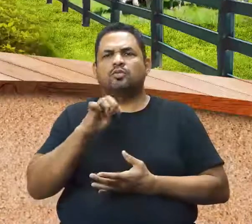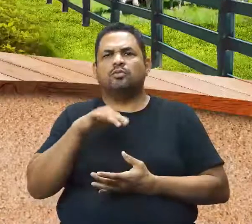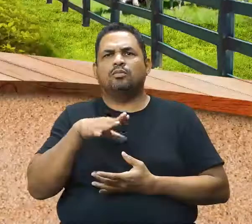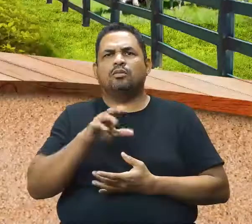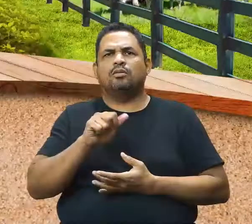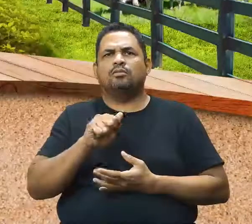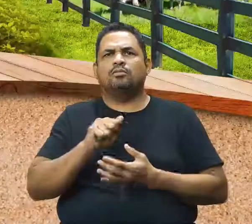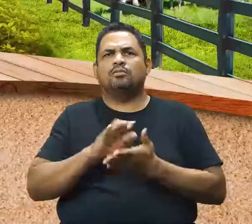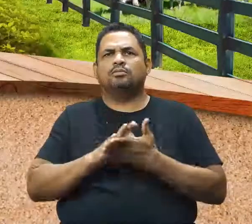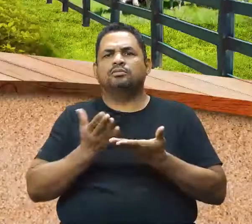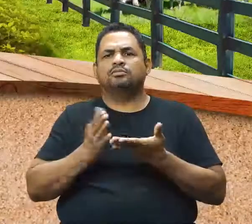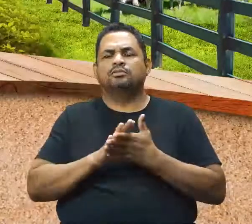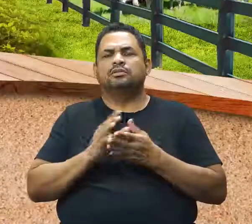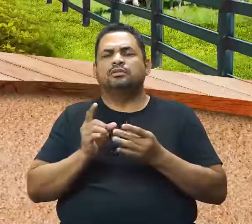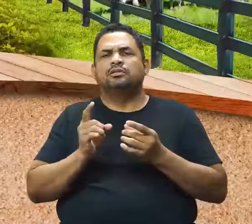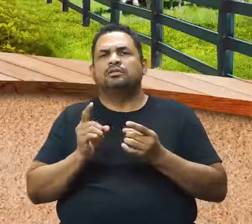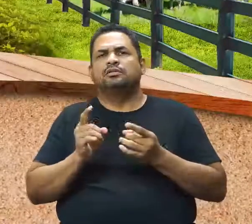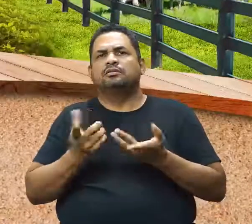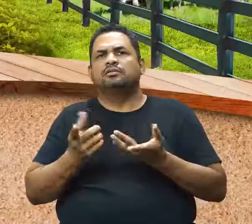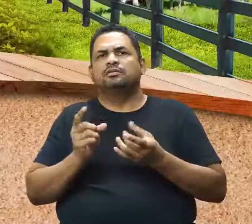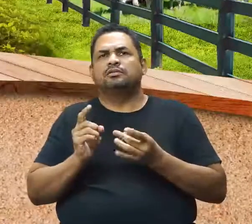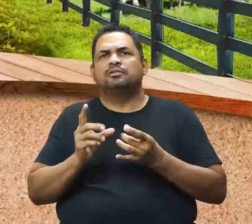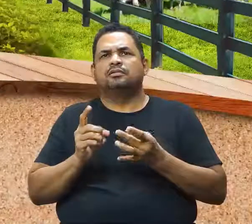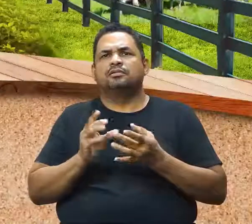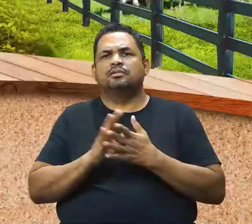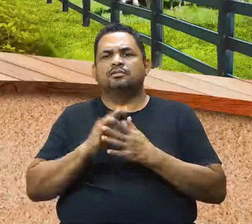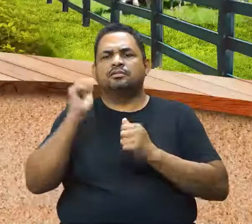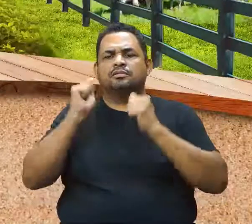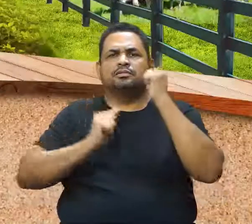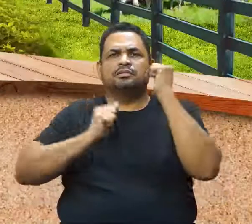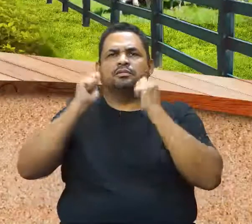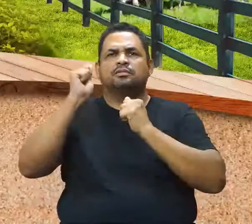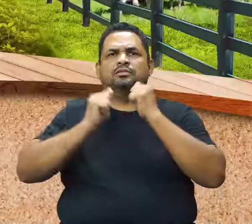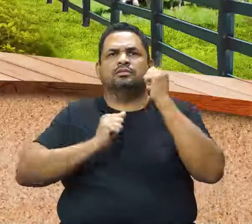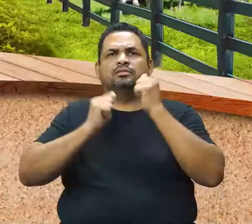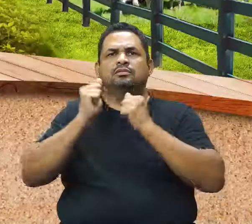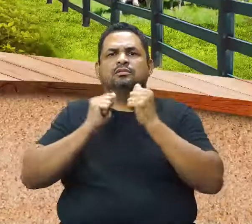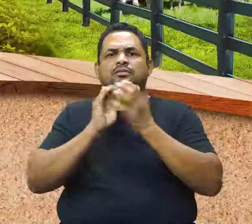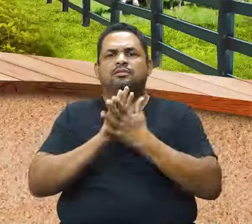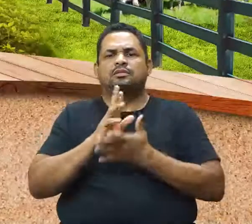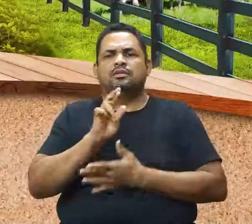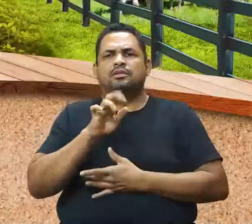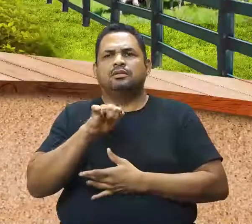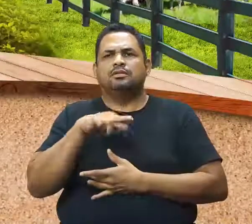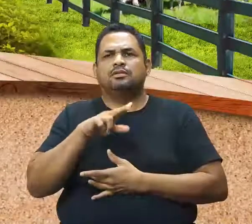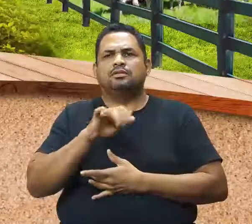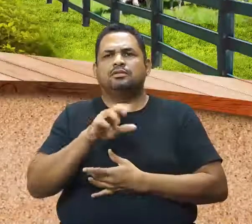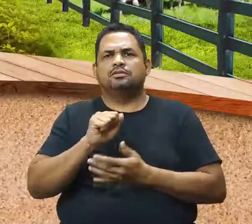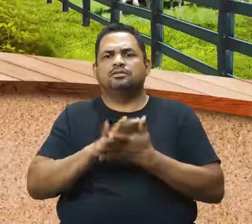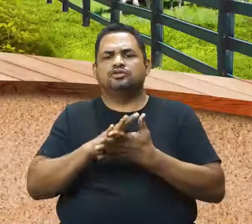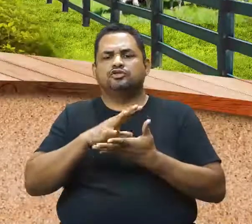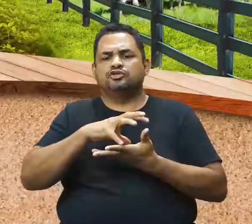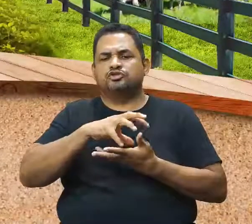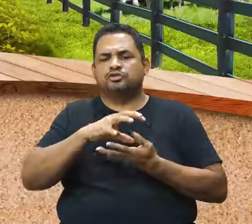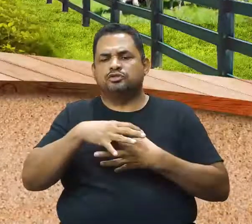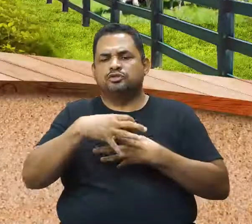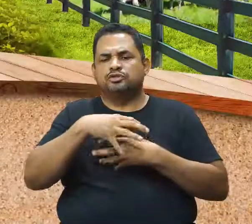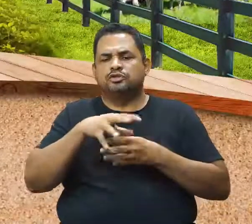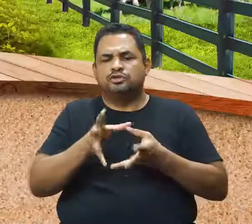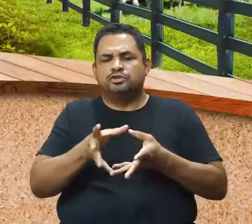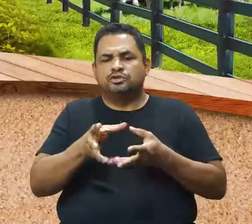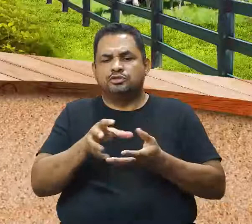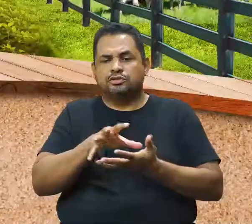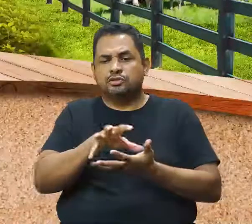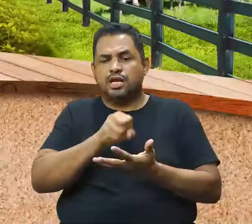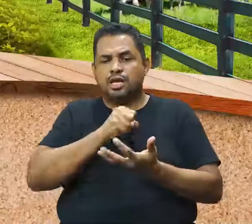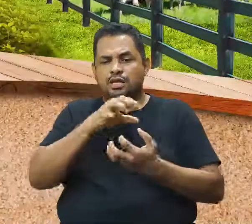é o direcionado também para indústrias, né, de resinas, retirar o óleo e a amêndoa. Nós